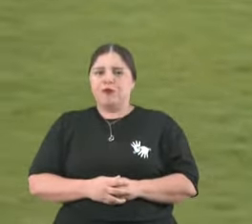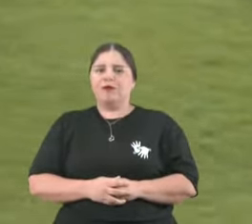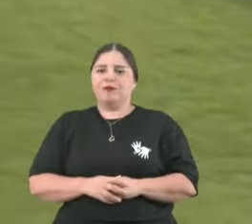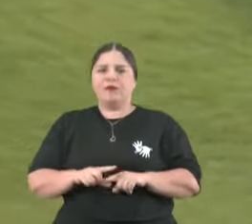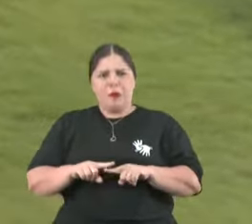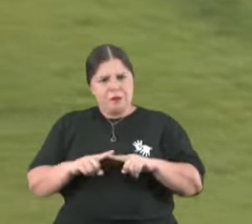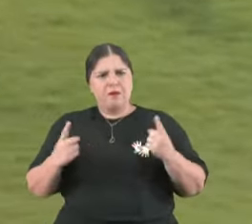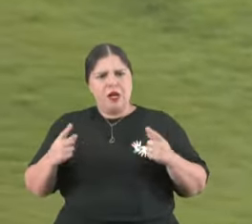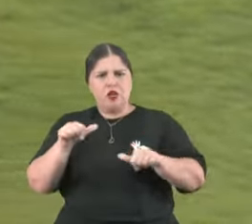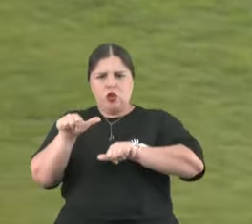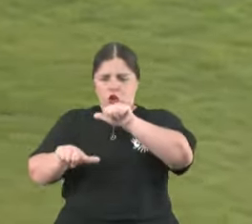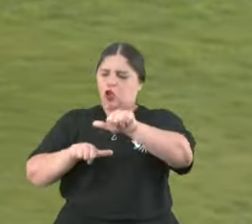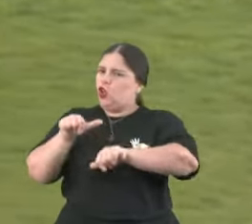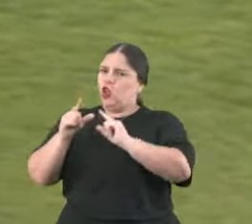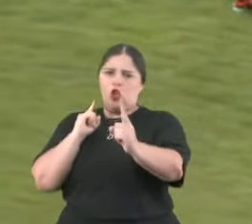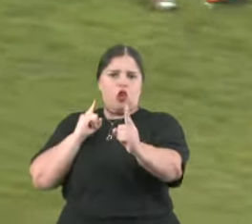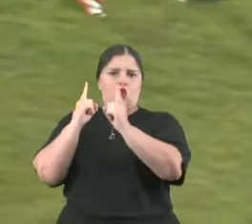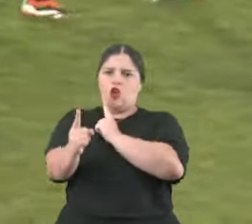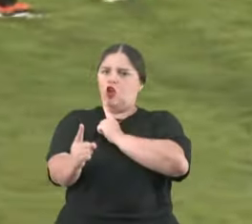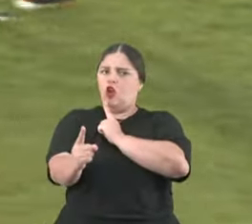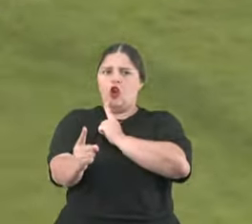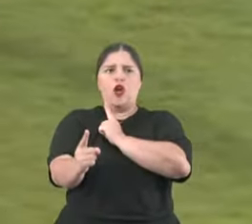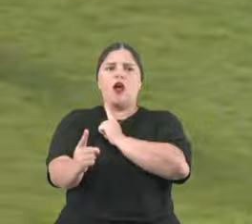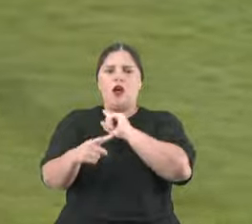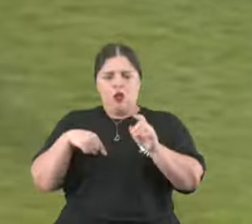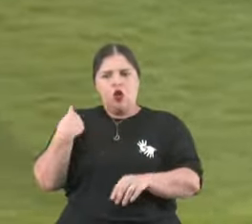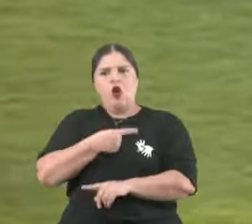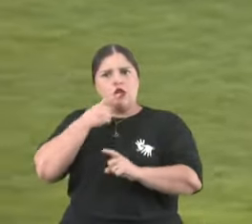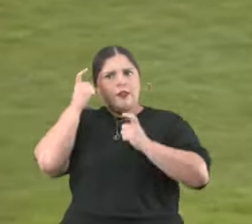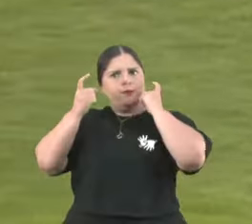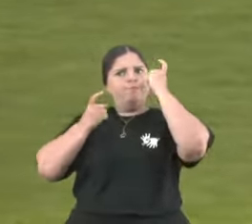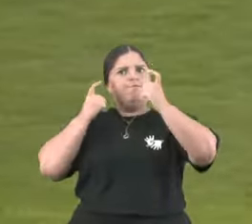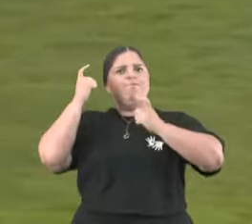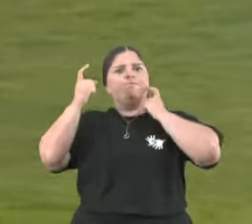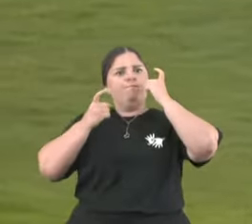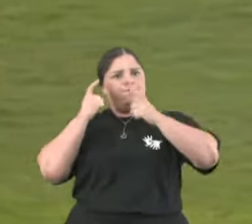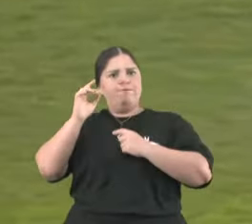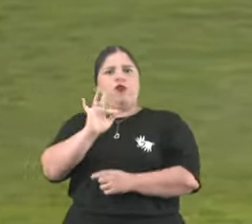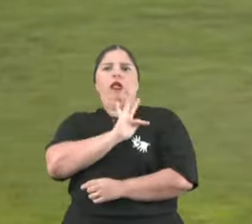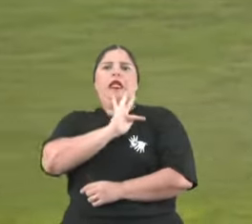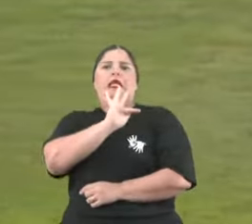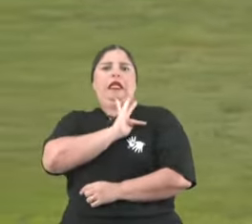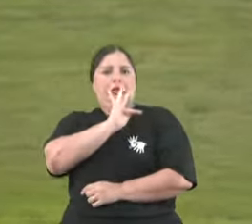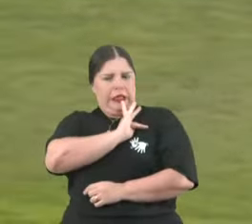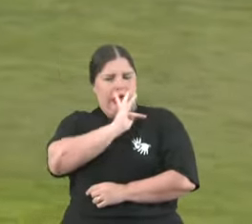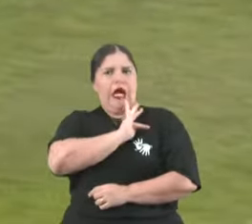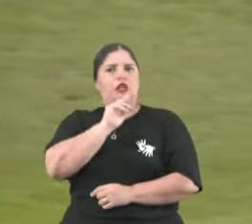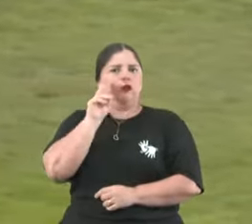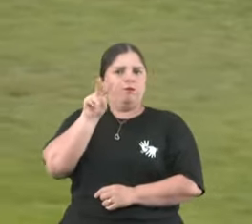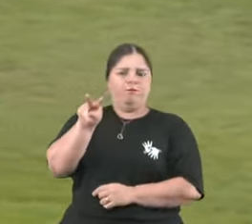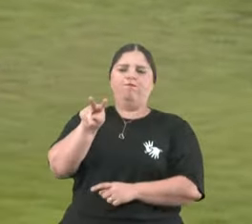com certeza põe uma preocupação para o professor Rodrigo Fonseca aí embaixo, hein, Pelle?